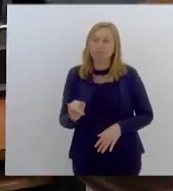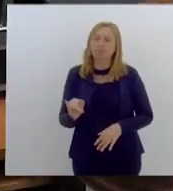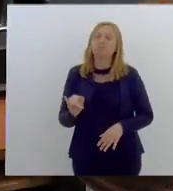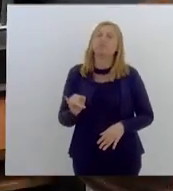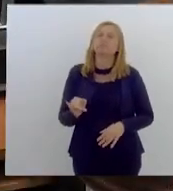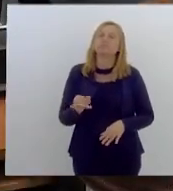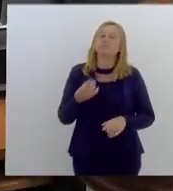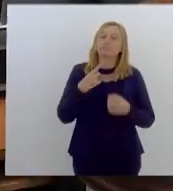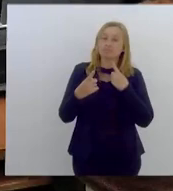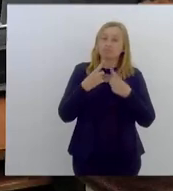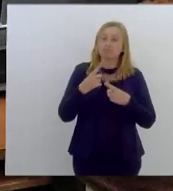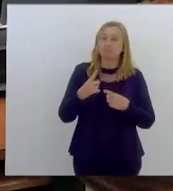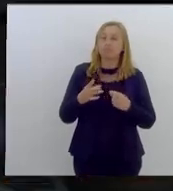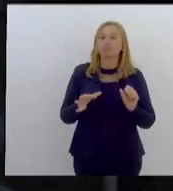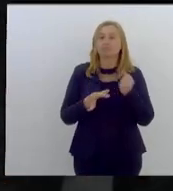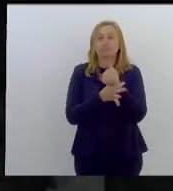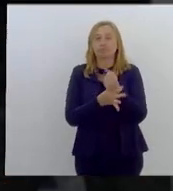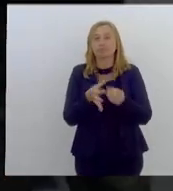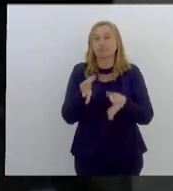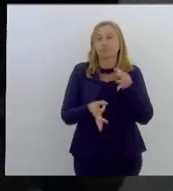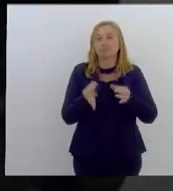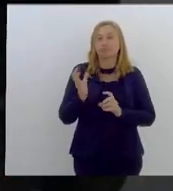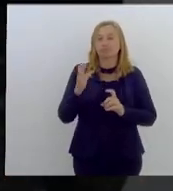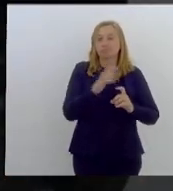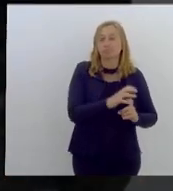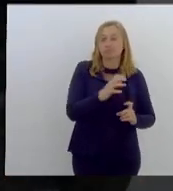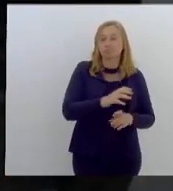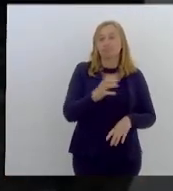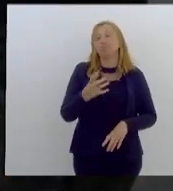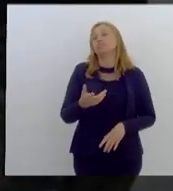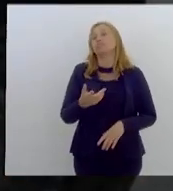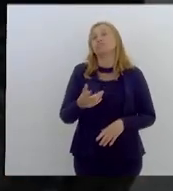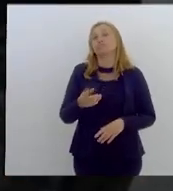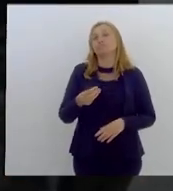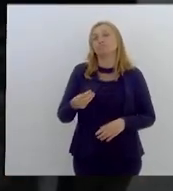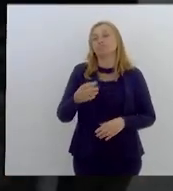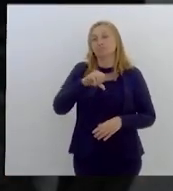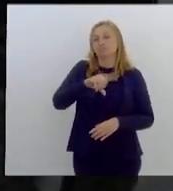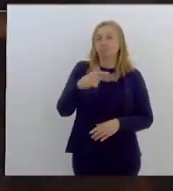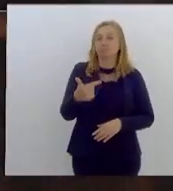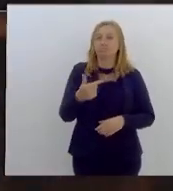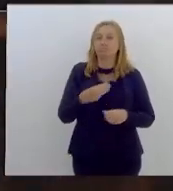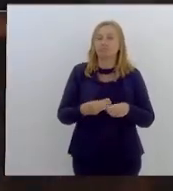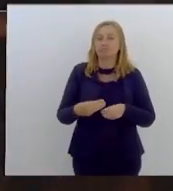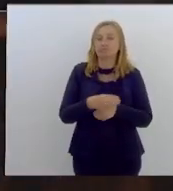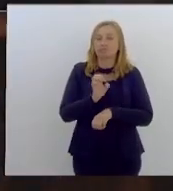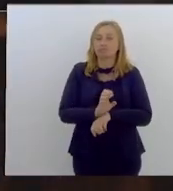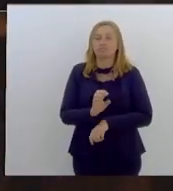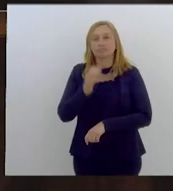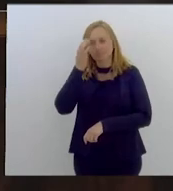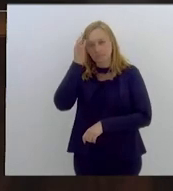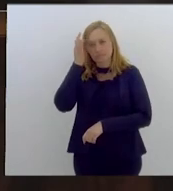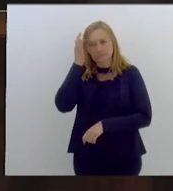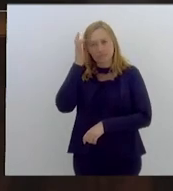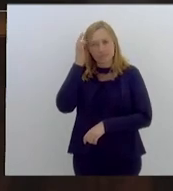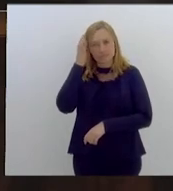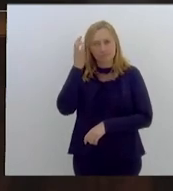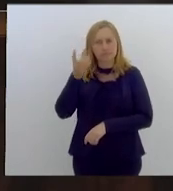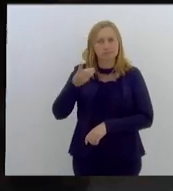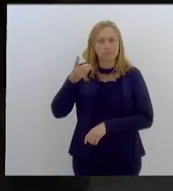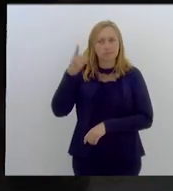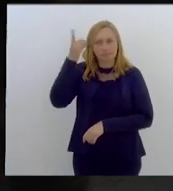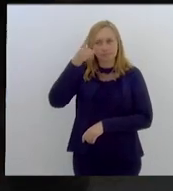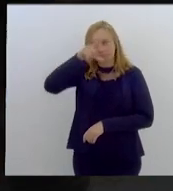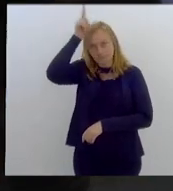jurídica, possa votar aquilo que vai influenciar na vida de 92 municípios do Estado. Presidente, eu podia esclarecer o deputado Serginho? Não vou entrar